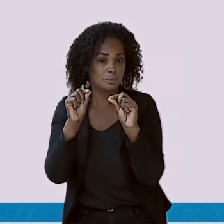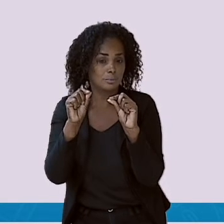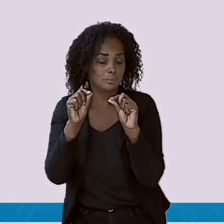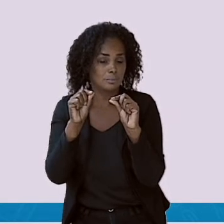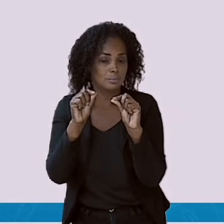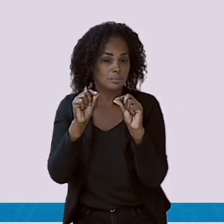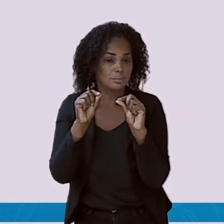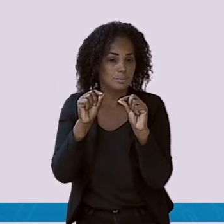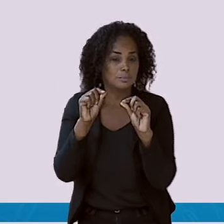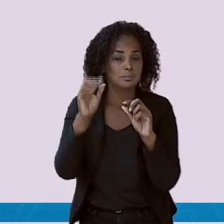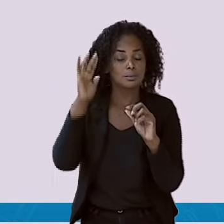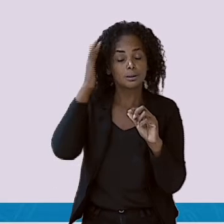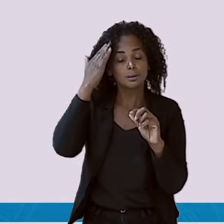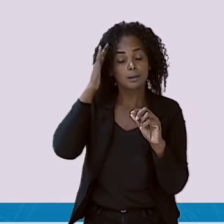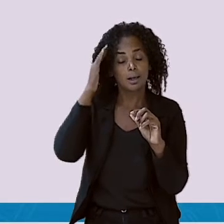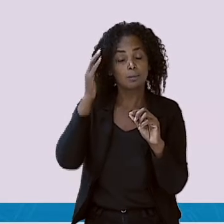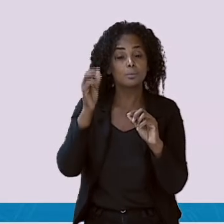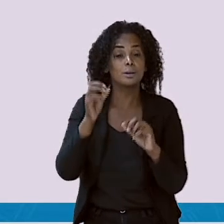sabe que